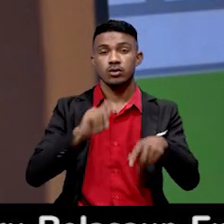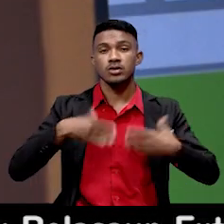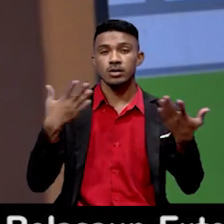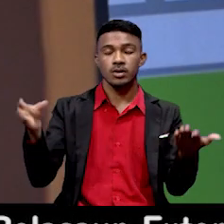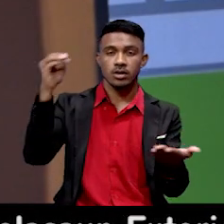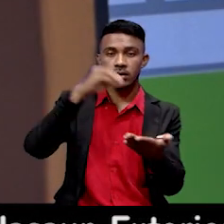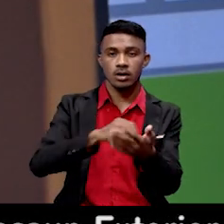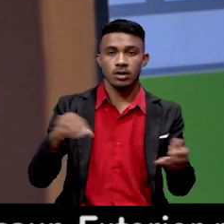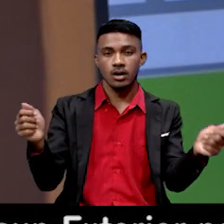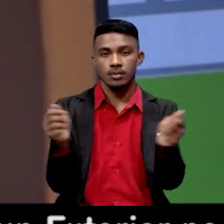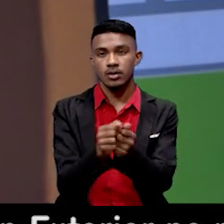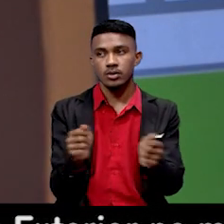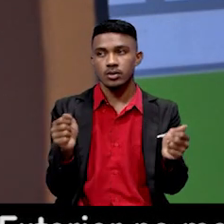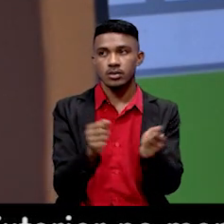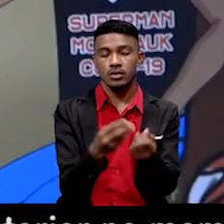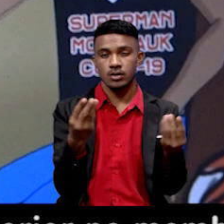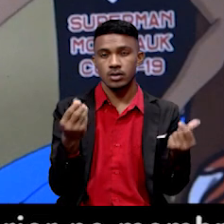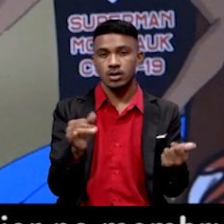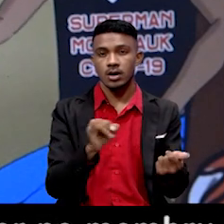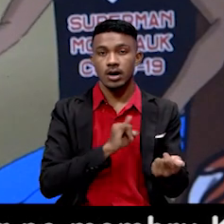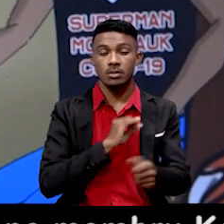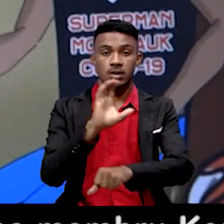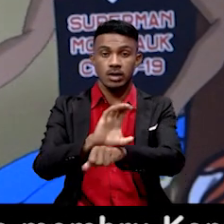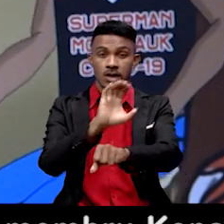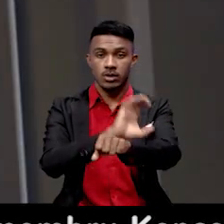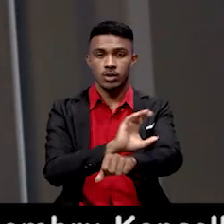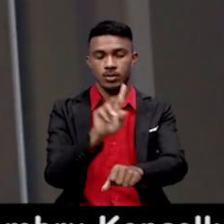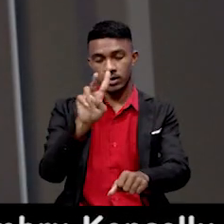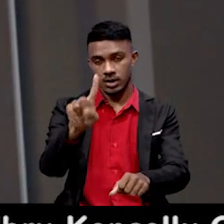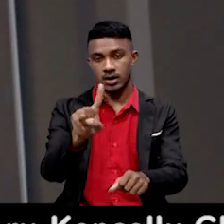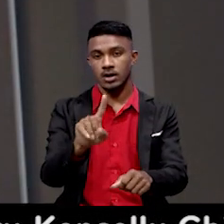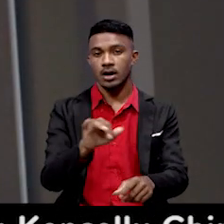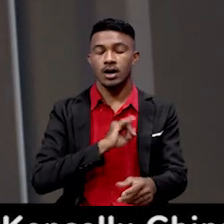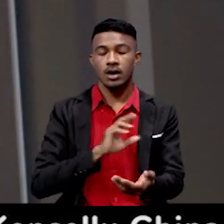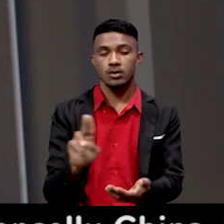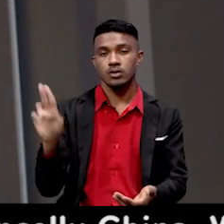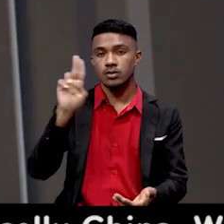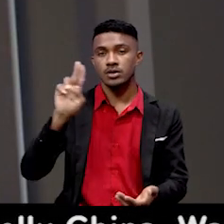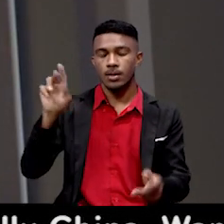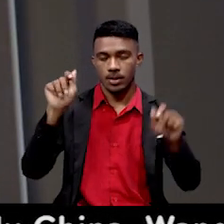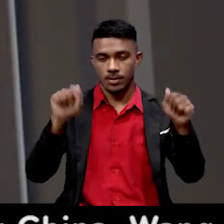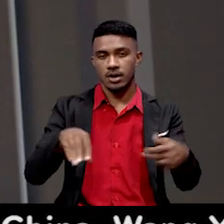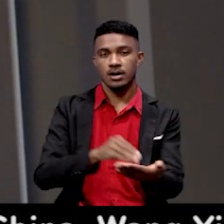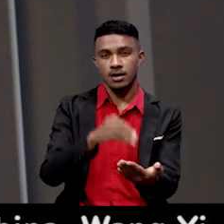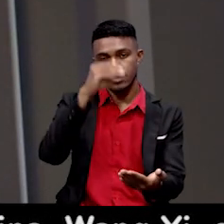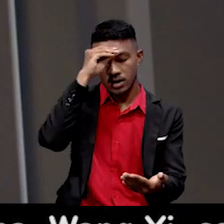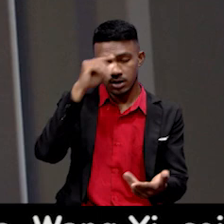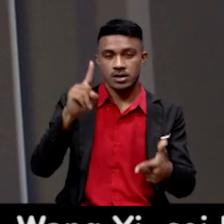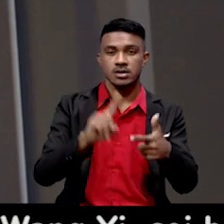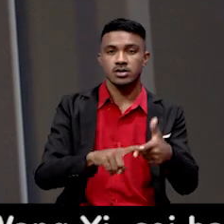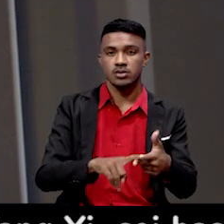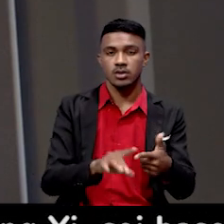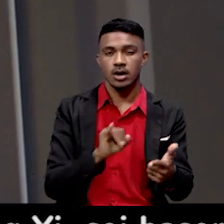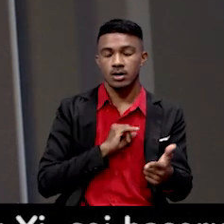vamos a quero dizer de matão há muito ia laptop ainda laptop né há usa para ser há usa para poder aprender né e segundo depois